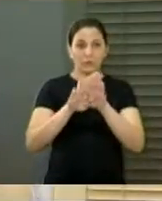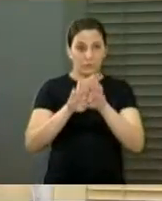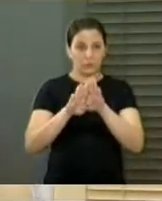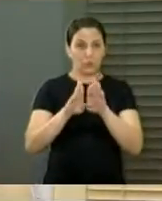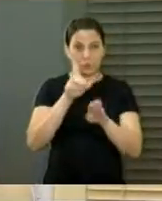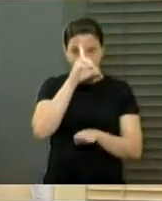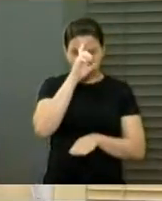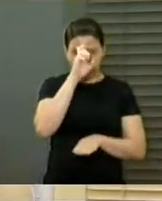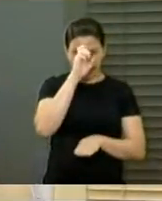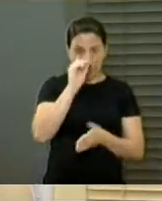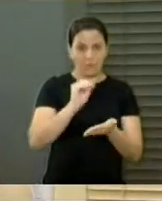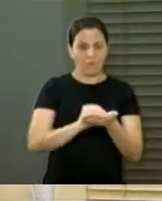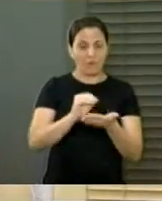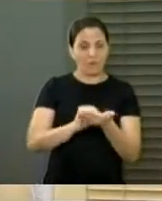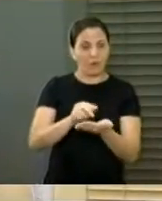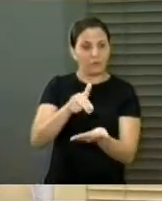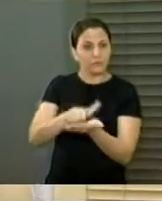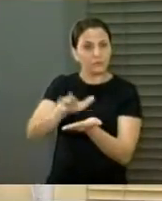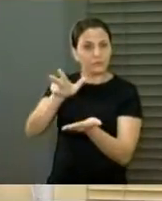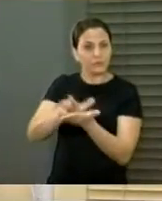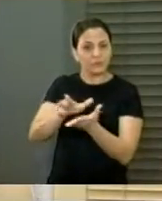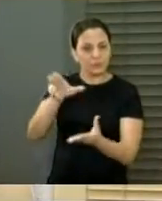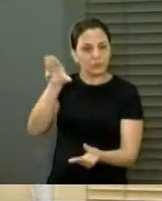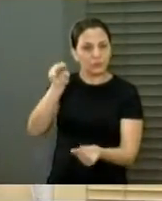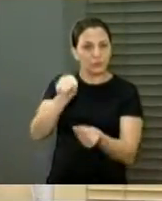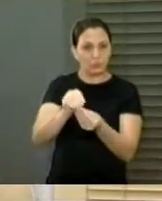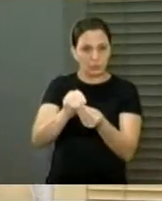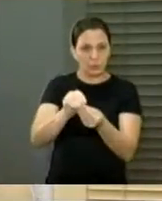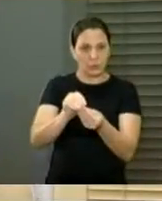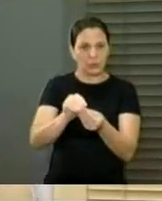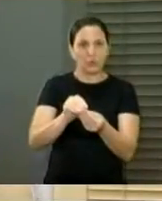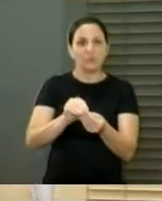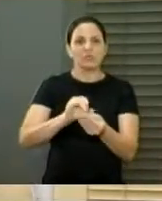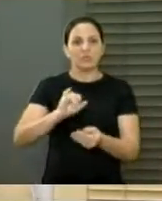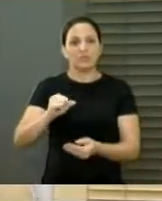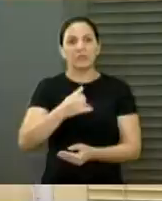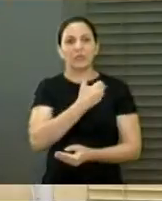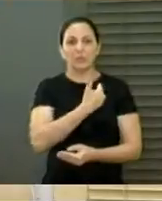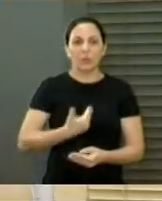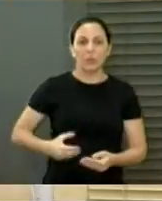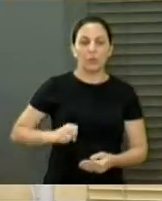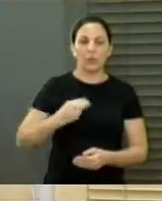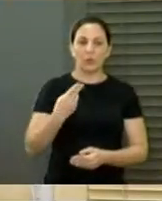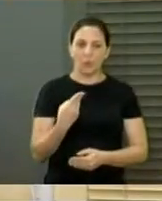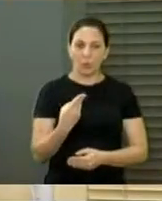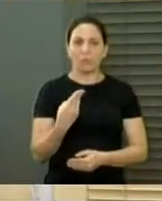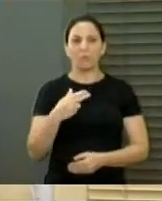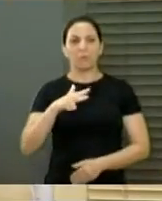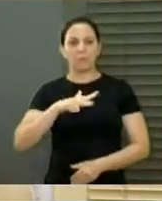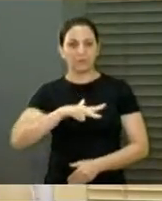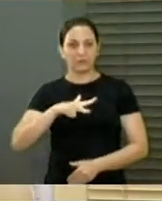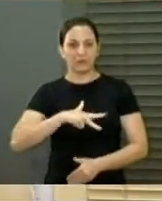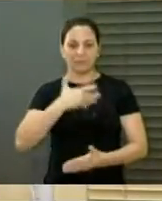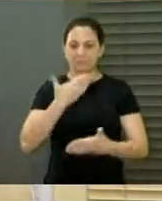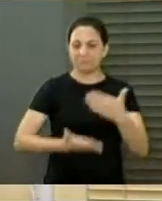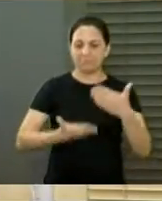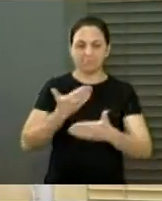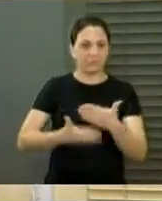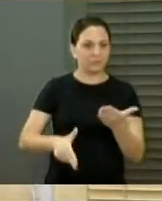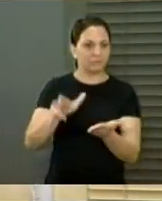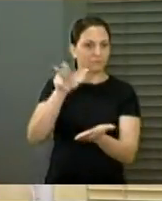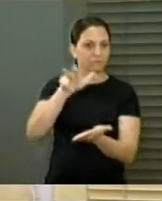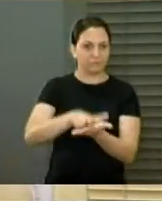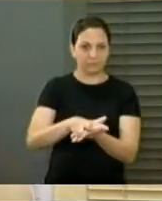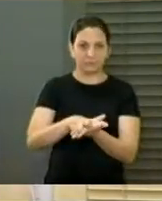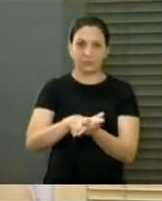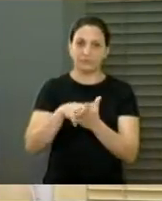leitos. Independente de ser na rede privada ou público hospitalar, é uma perda. Precisamos unir forças